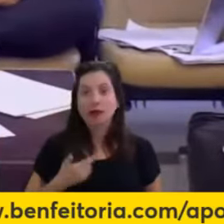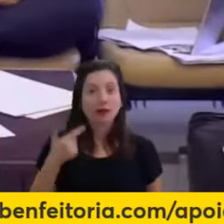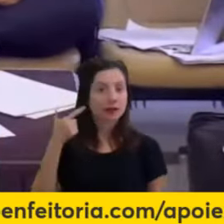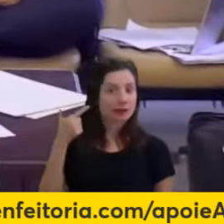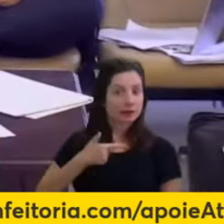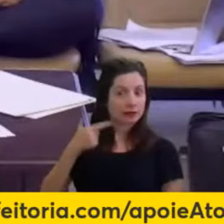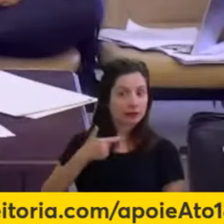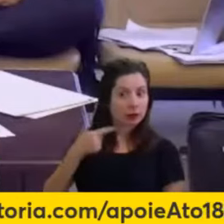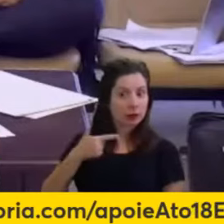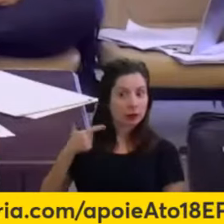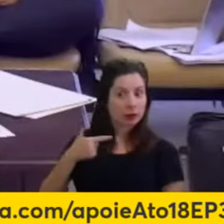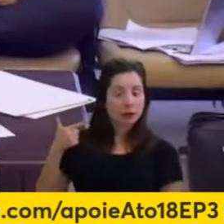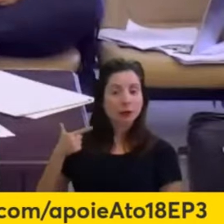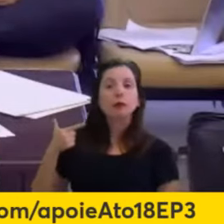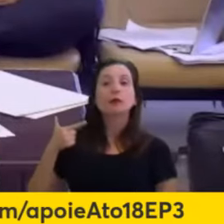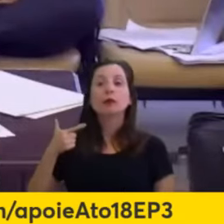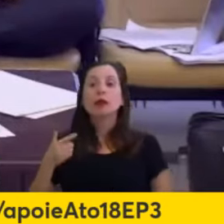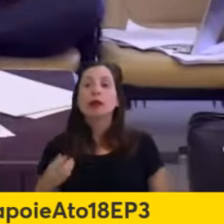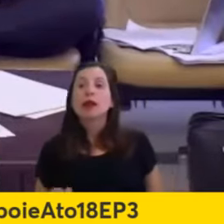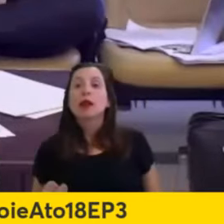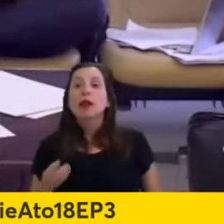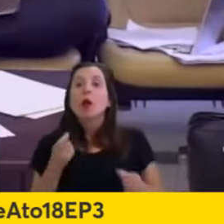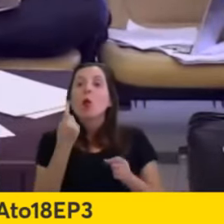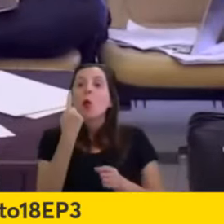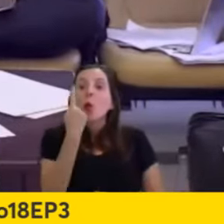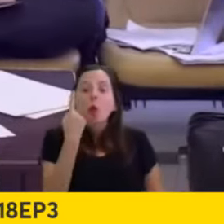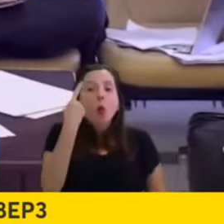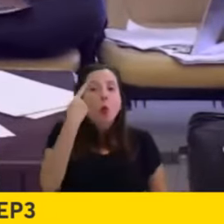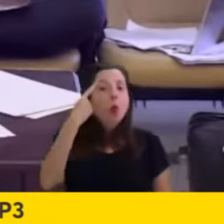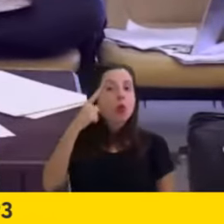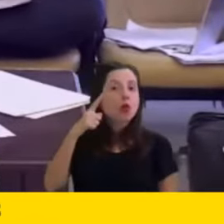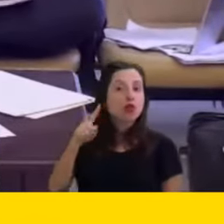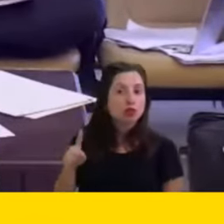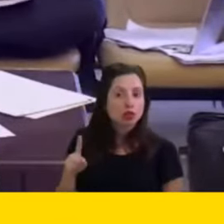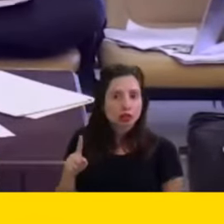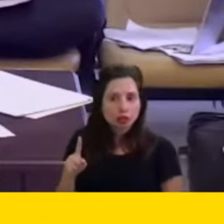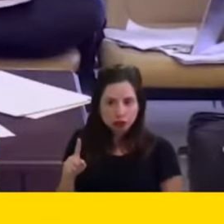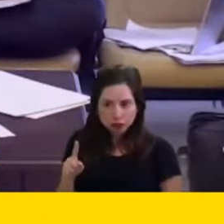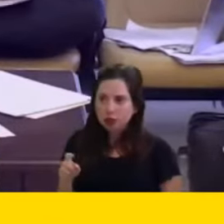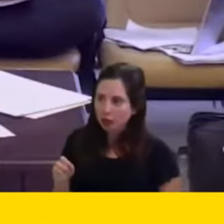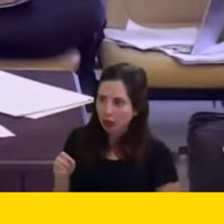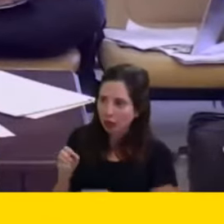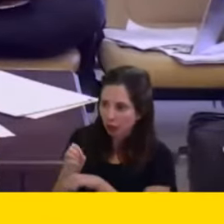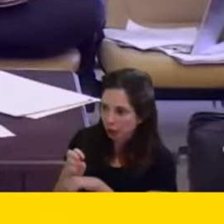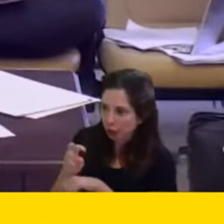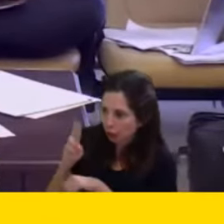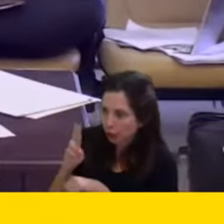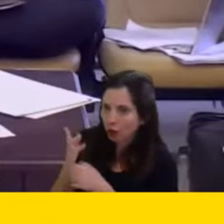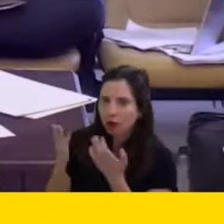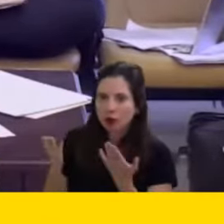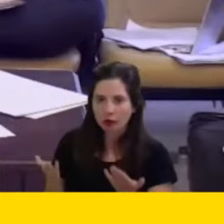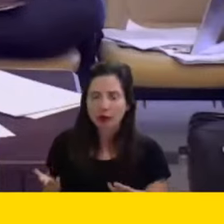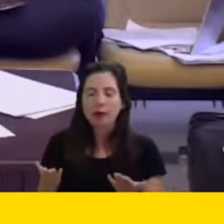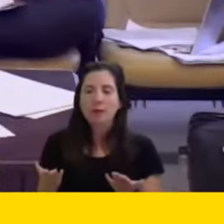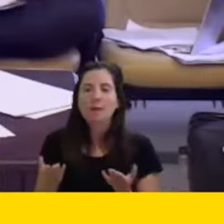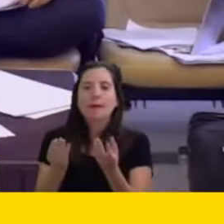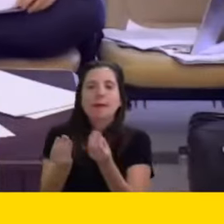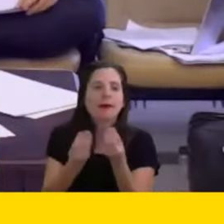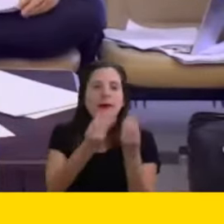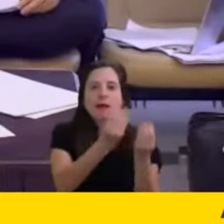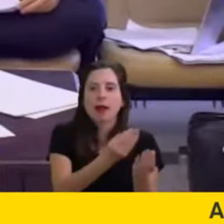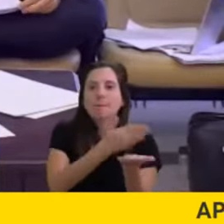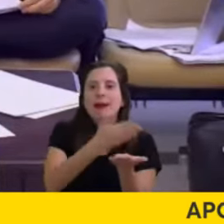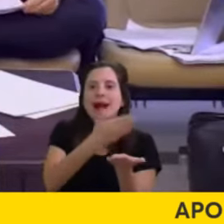que incluiu o serviço de Direito Eleitoral um dia antes de receber Dr siger a primeira parcela de R 250.000 e